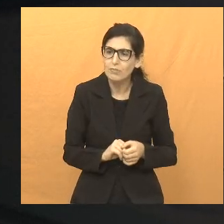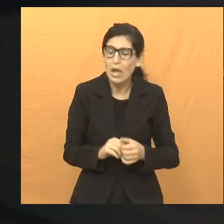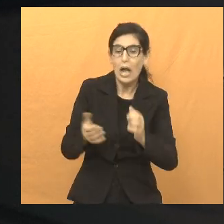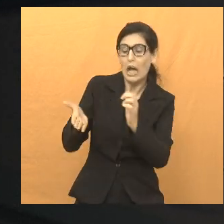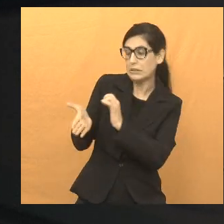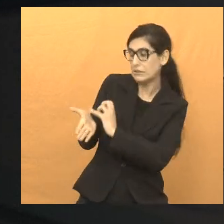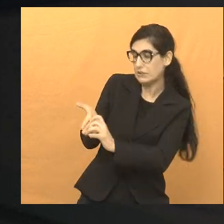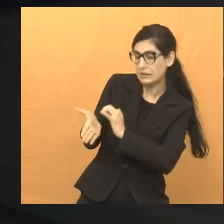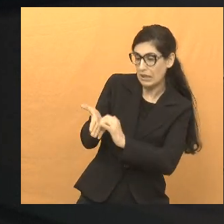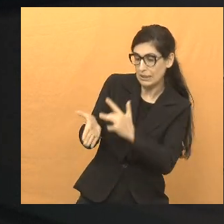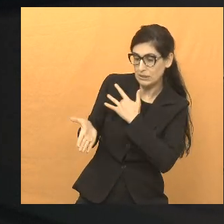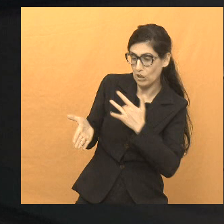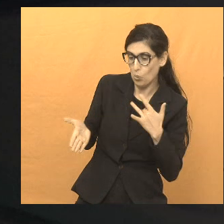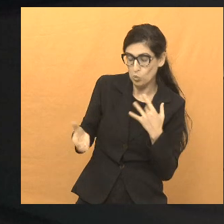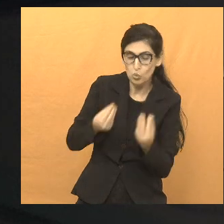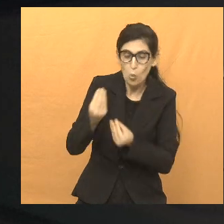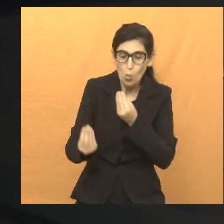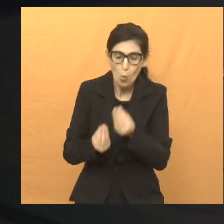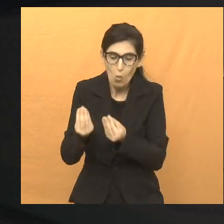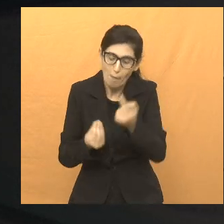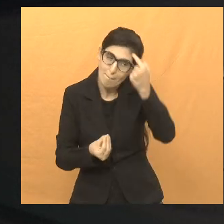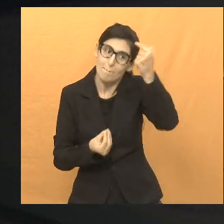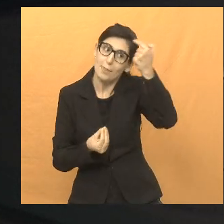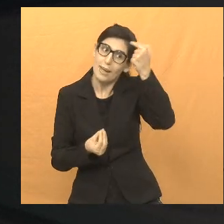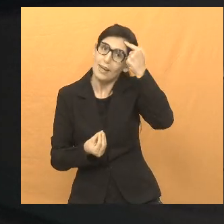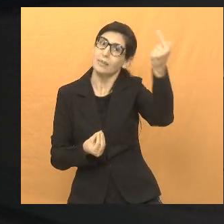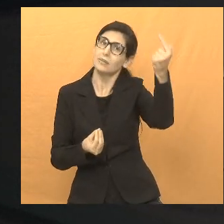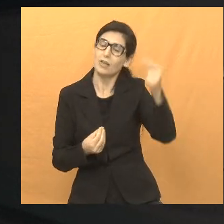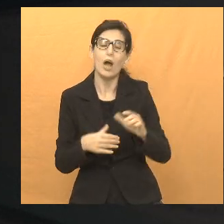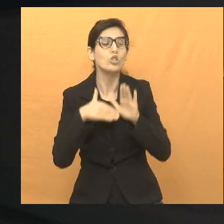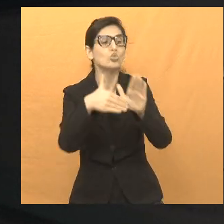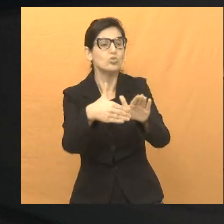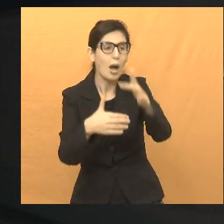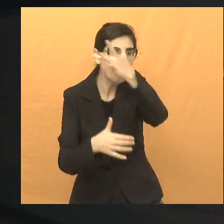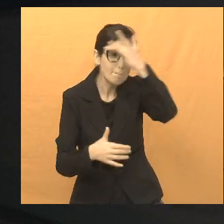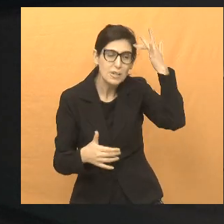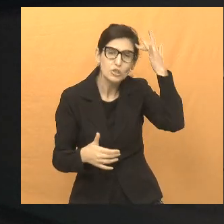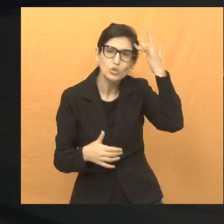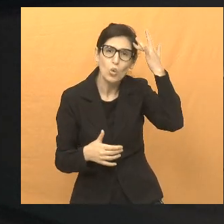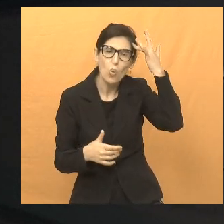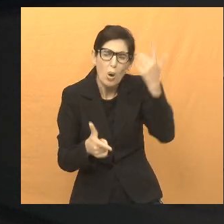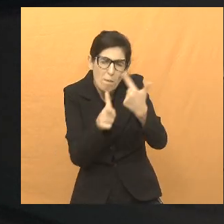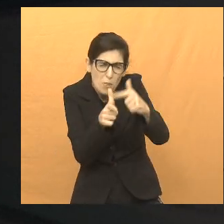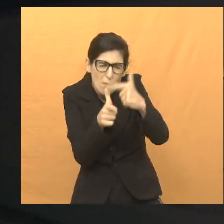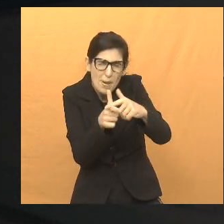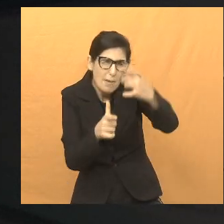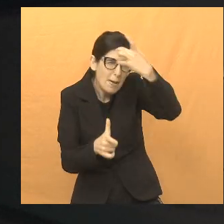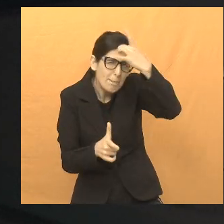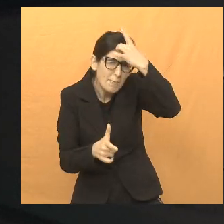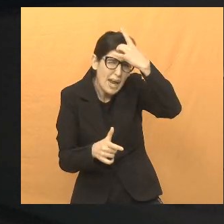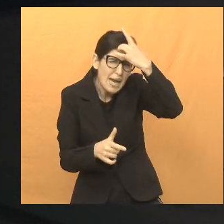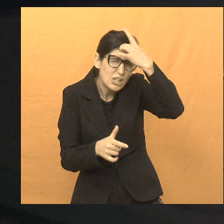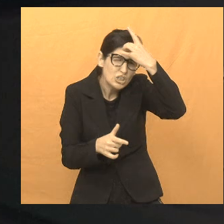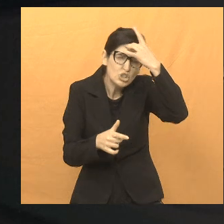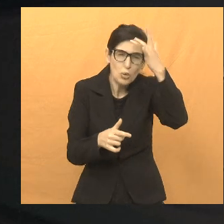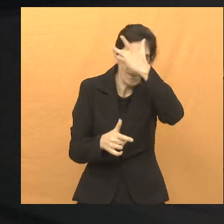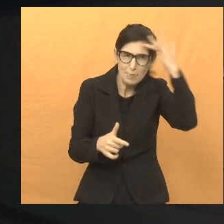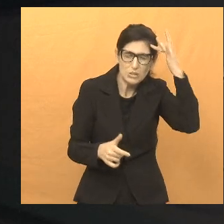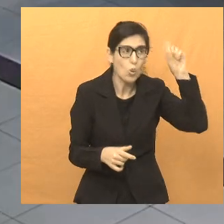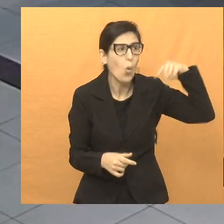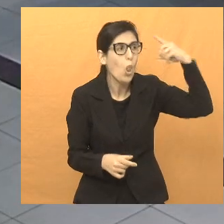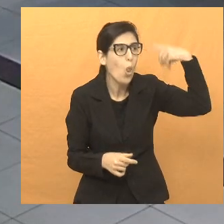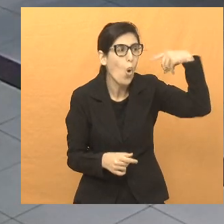relação a esses casos, que a gente também tem demanda aqui, né? Então, a família fica também totalmente vendida, né? A